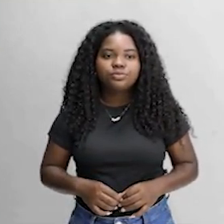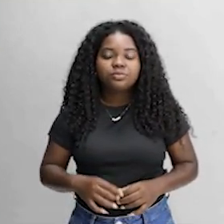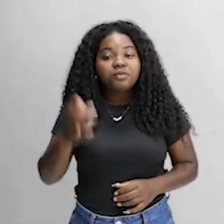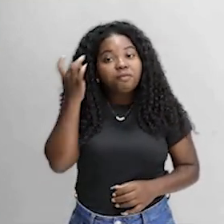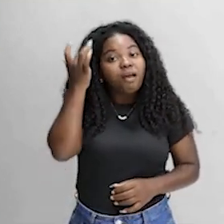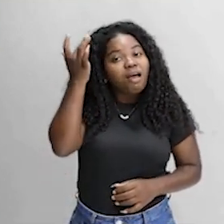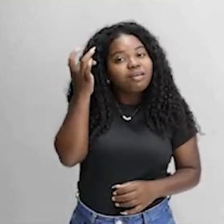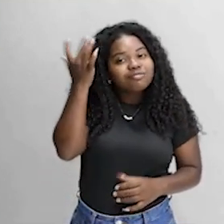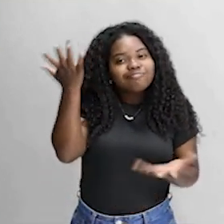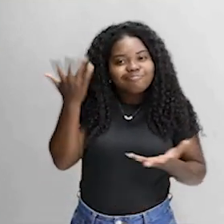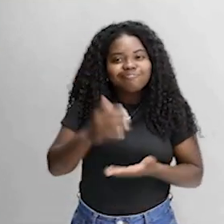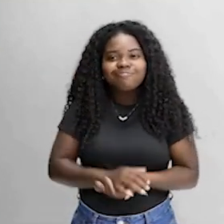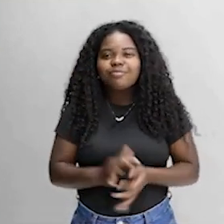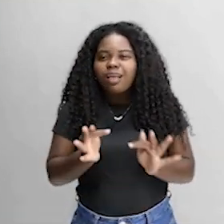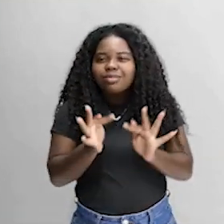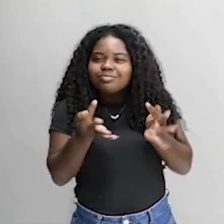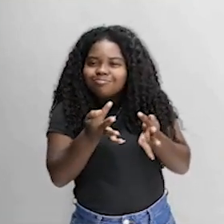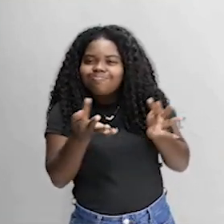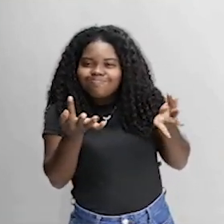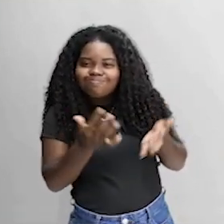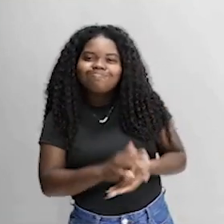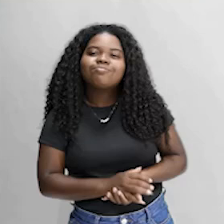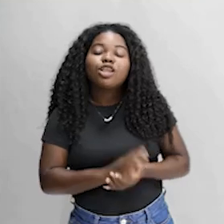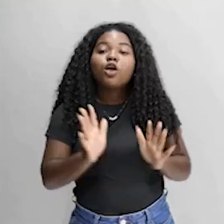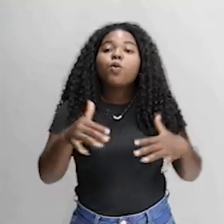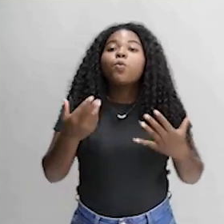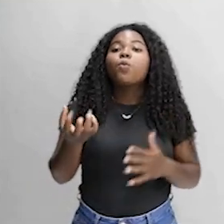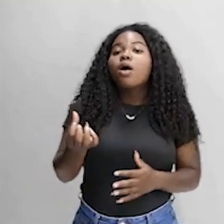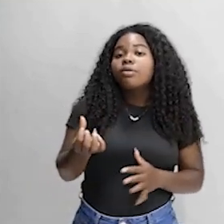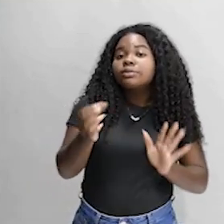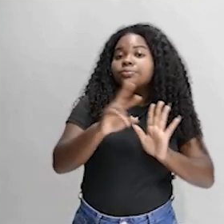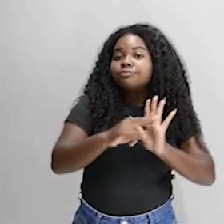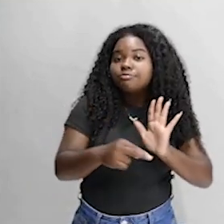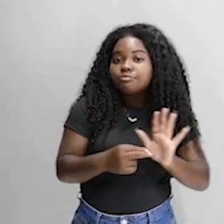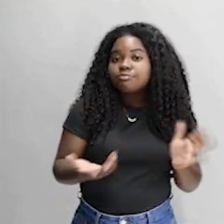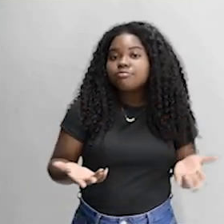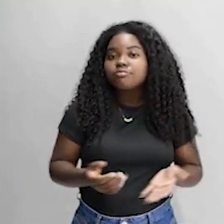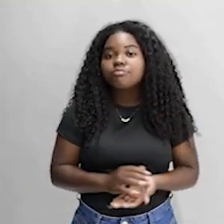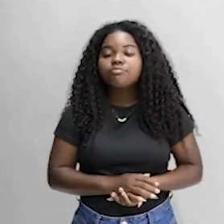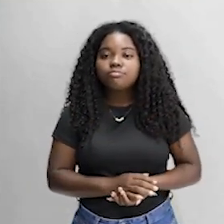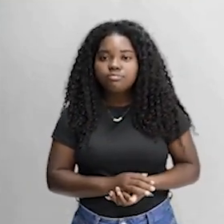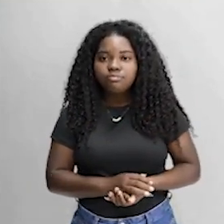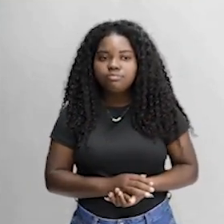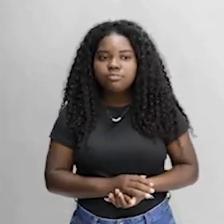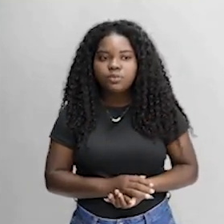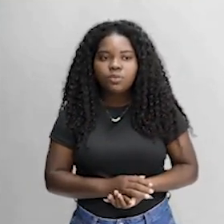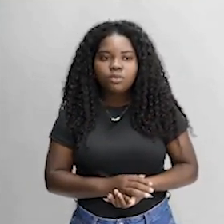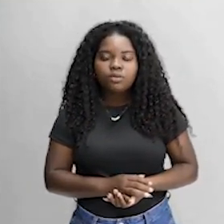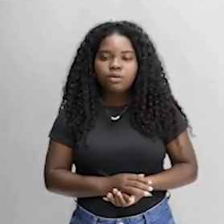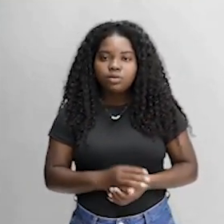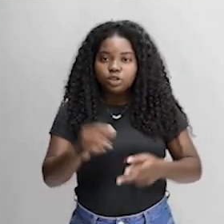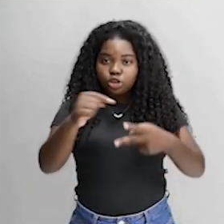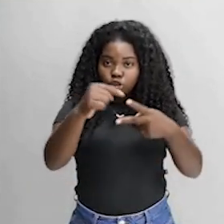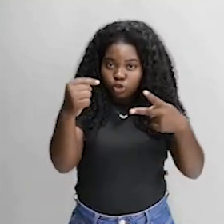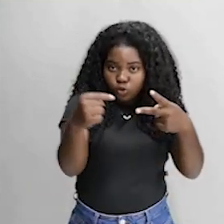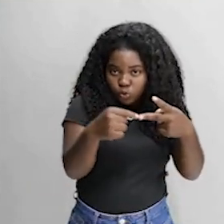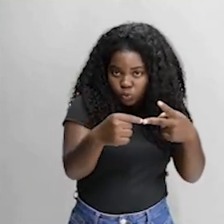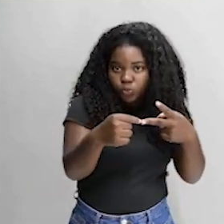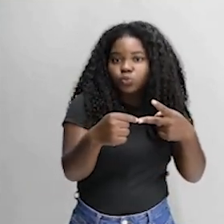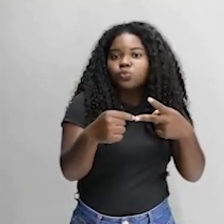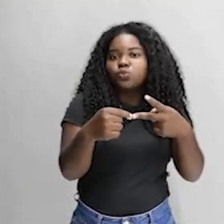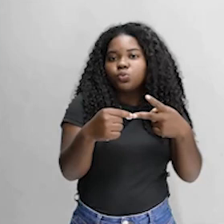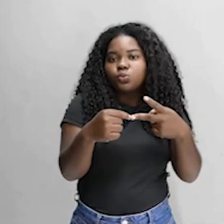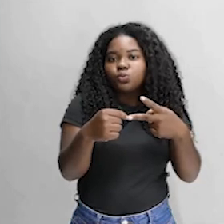fácil isso aqui. Simples, simples, simples. Qual é a sexta regra, professor? De duas proposições afirmativas,